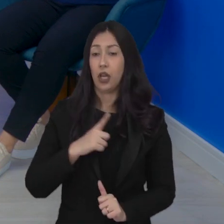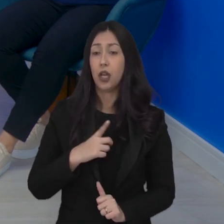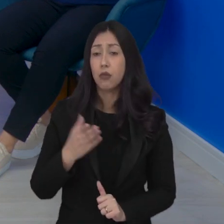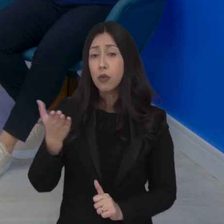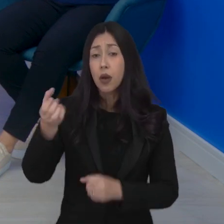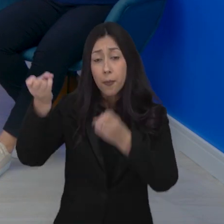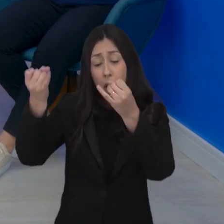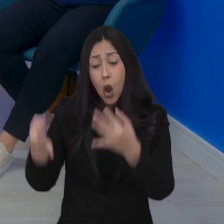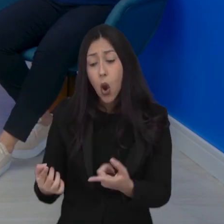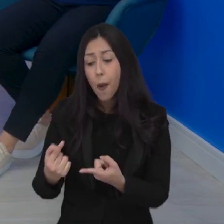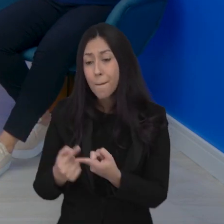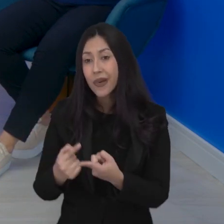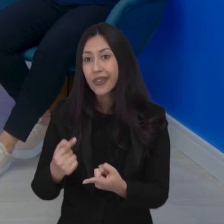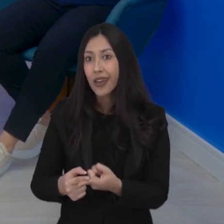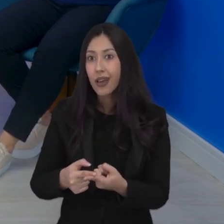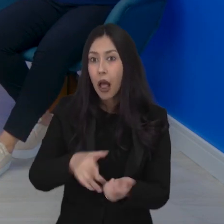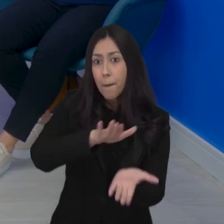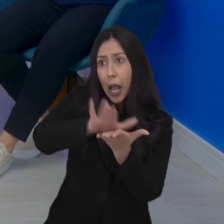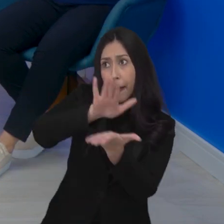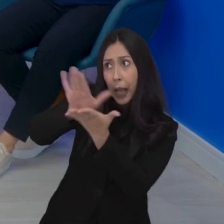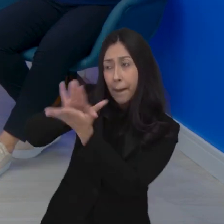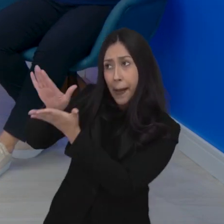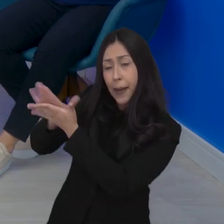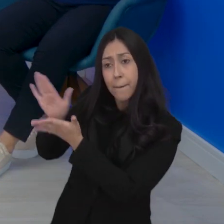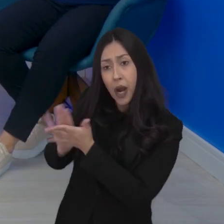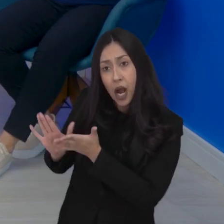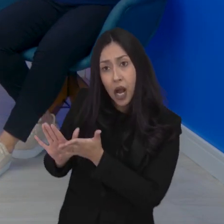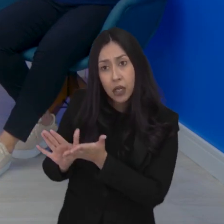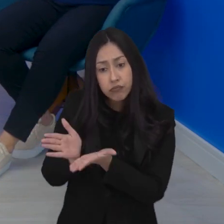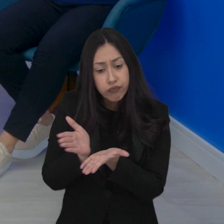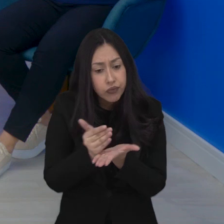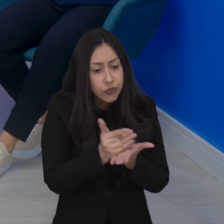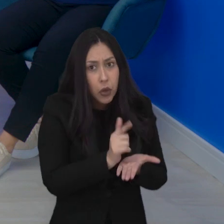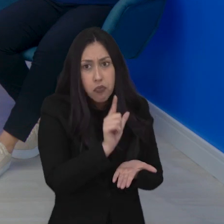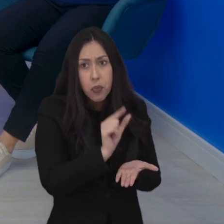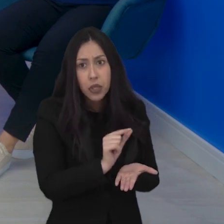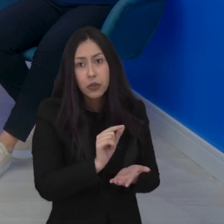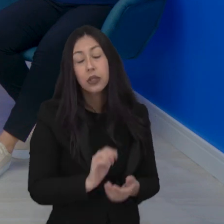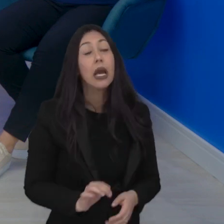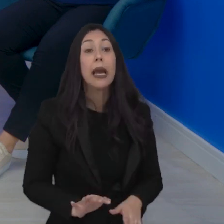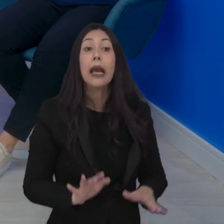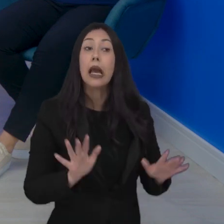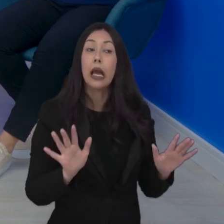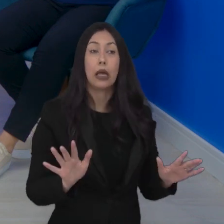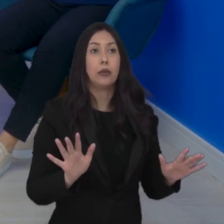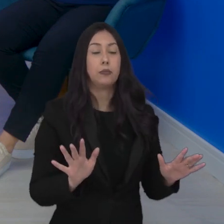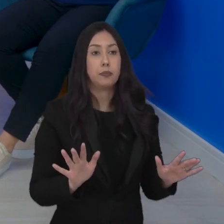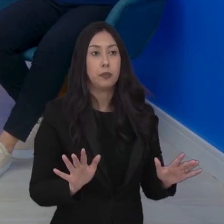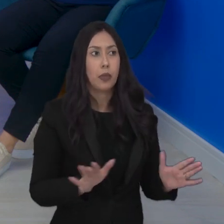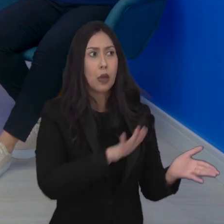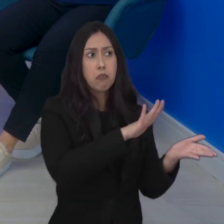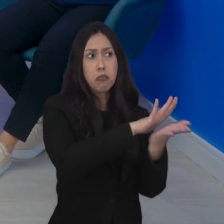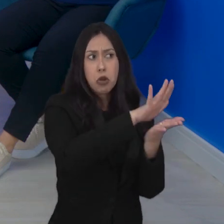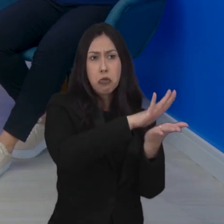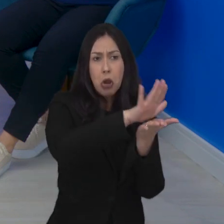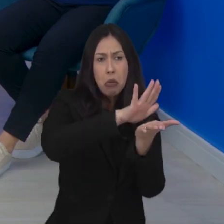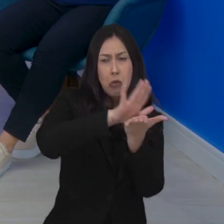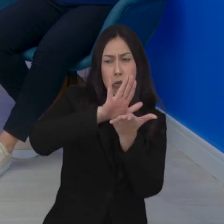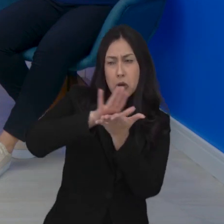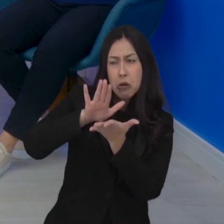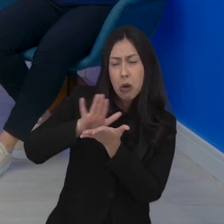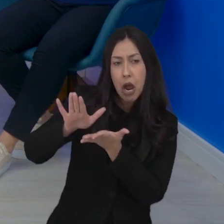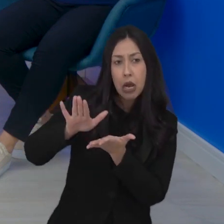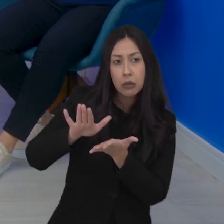como você explicou, é porque a gente está gastando mais do que está arrecadando. Em termos assim de olhar das despesas